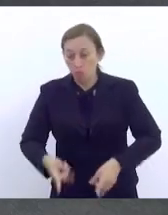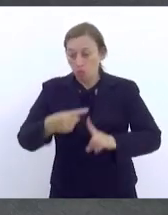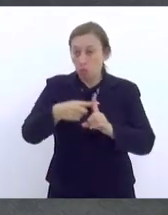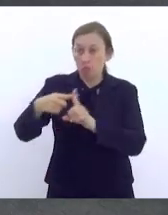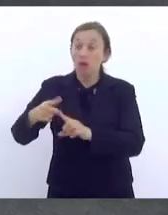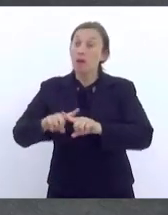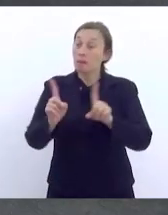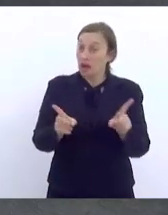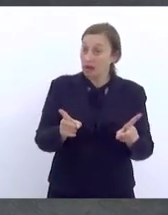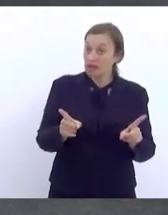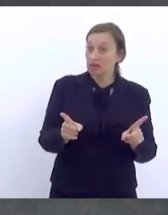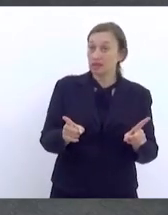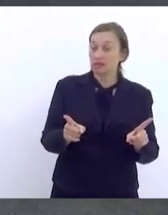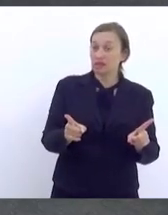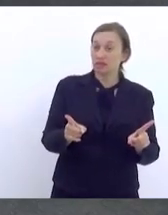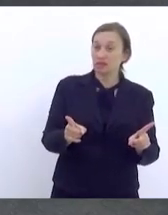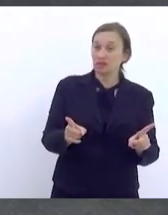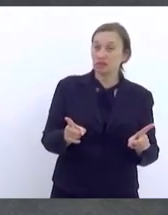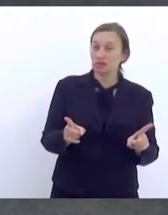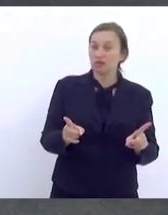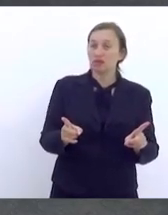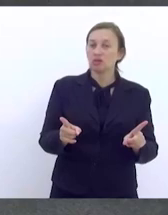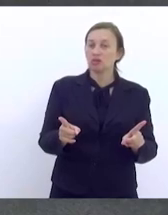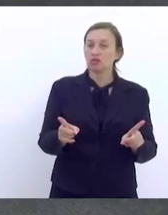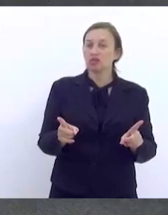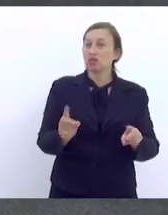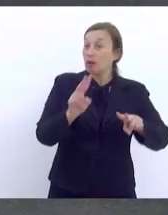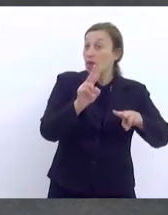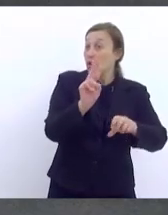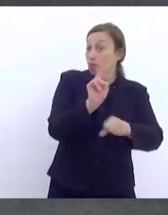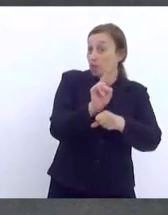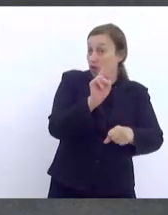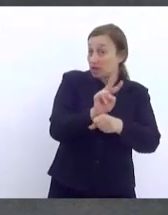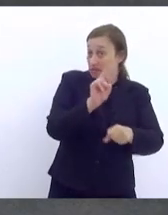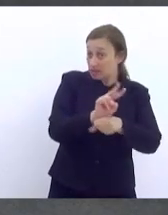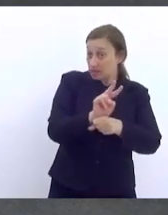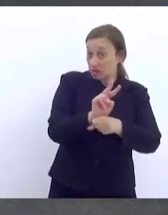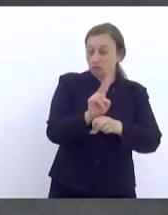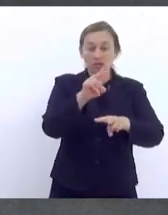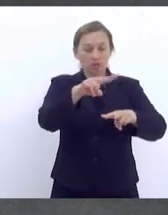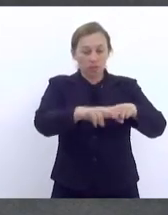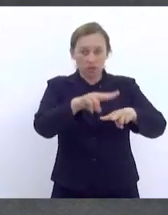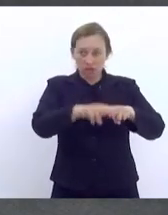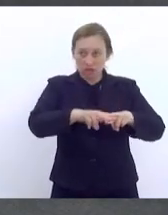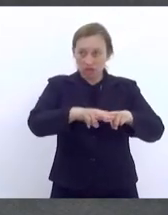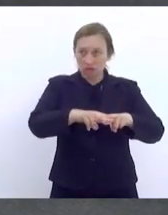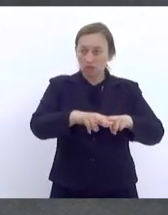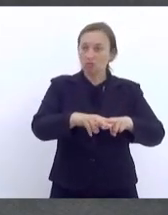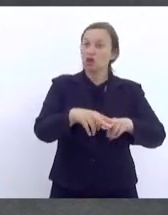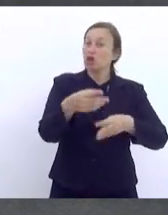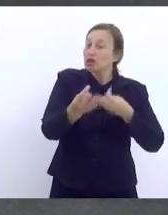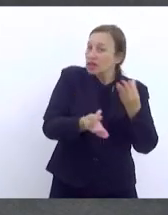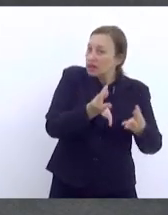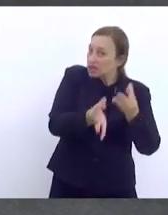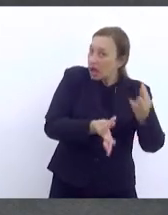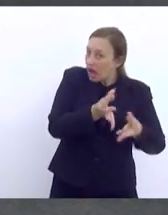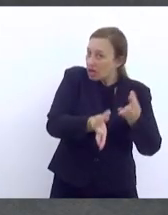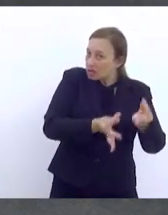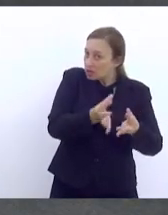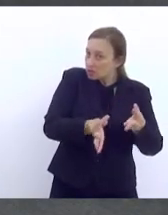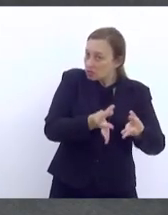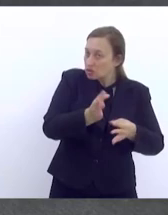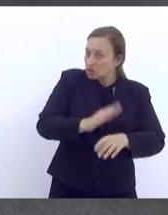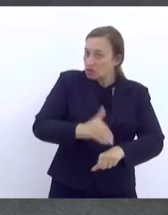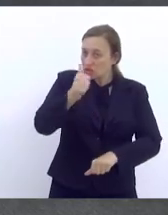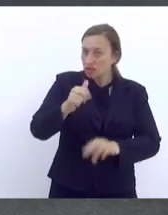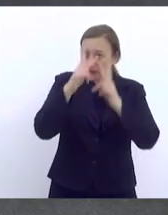o manto do Governo do Estado dentro de uma unidade prisional Deva ser tratado com dentro da dignidade